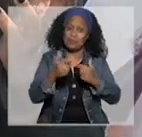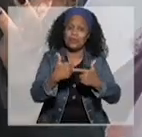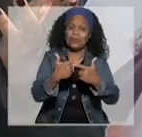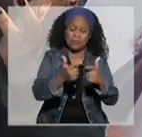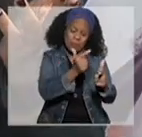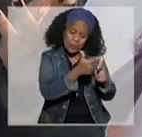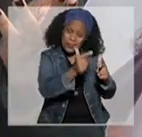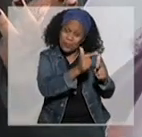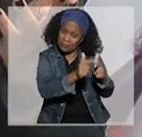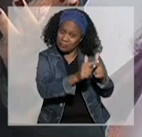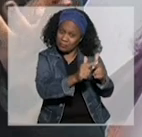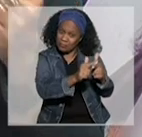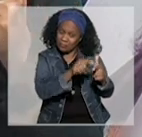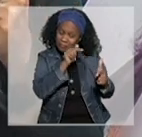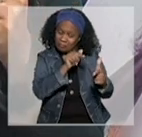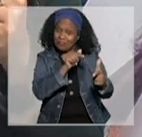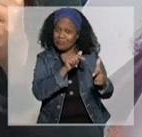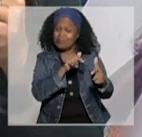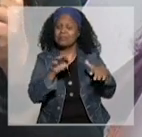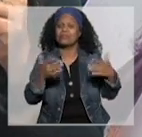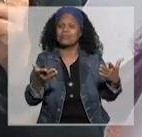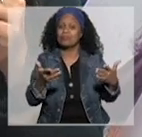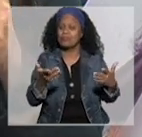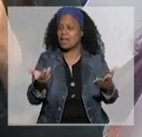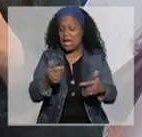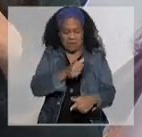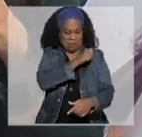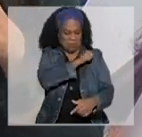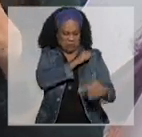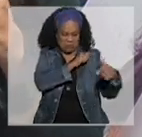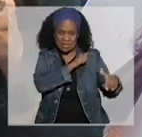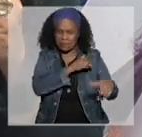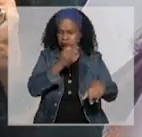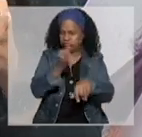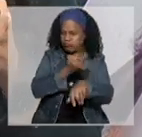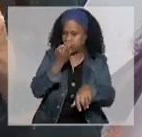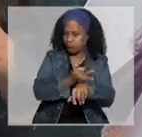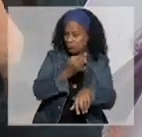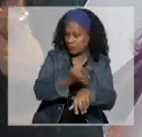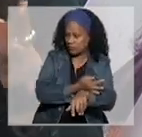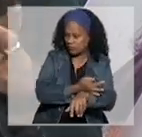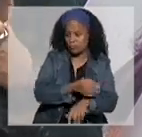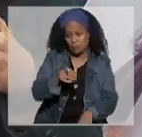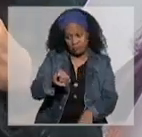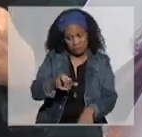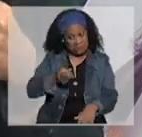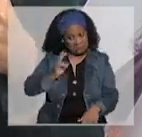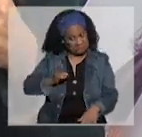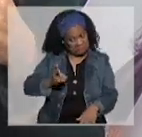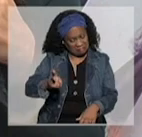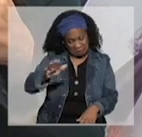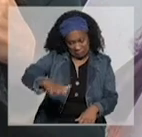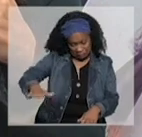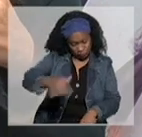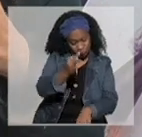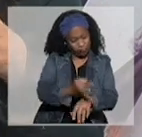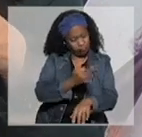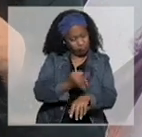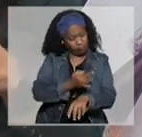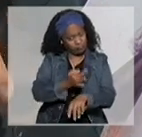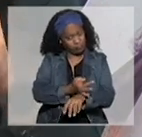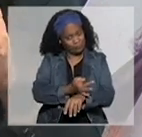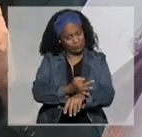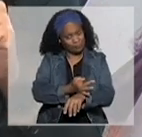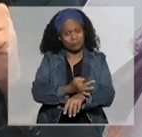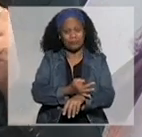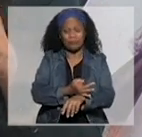problema dele e a gente fala assim, né, fulano faz arte, você fazia muita arte quando era pequena, mas